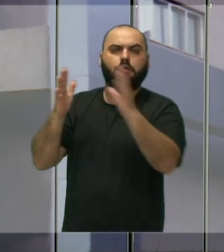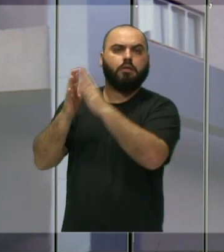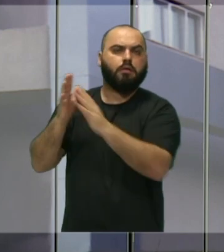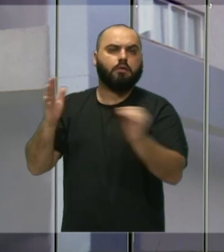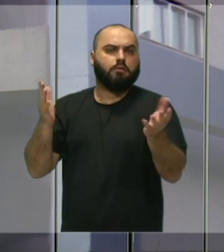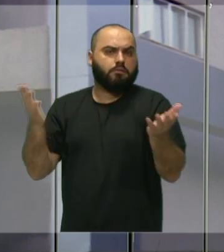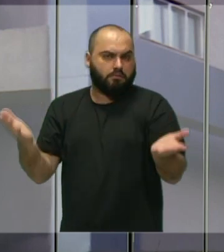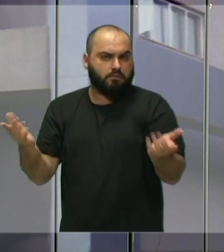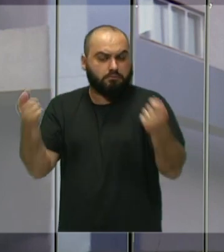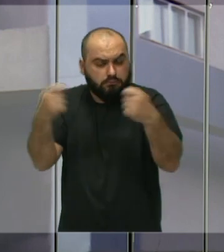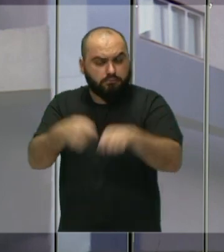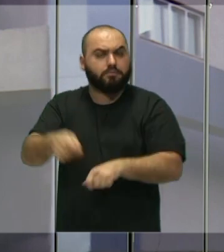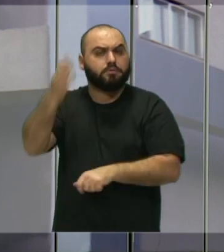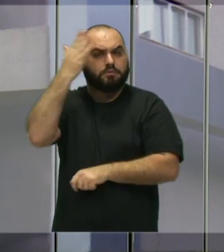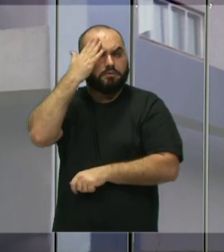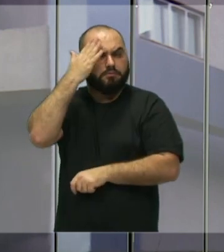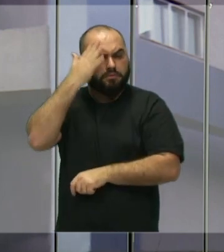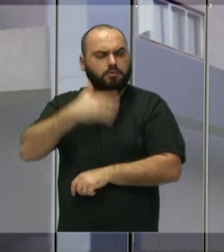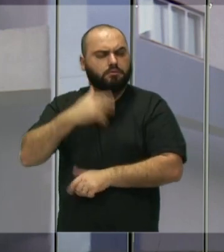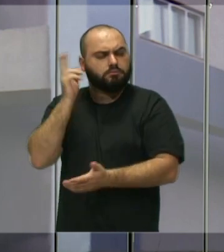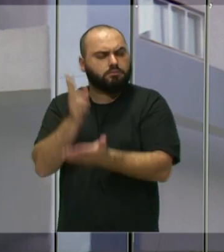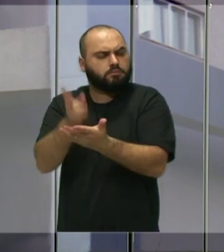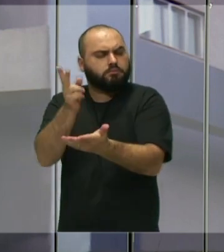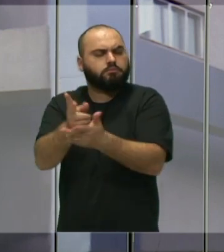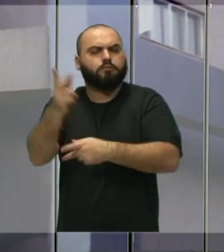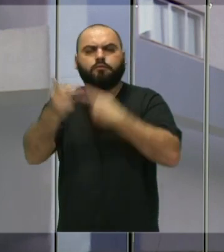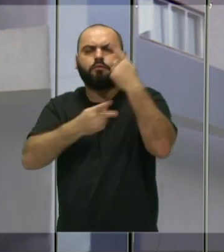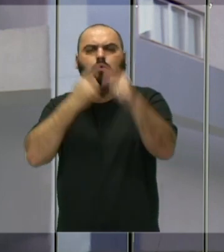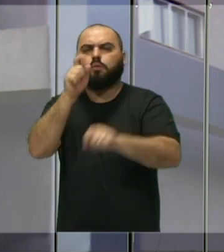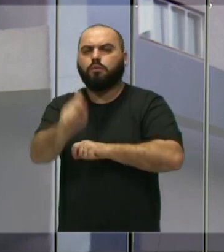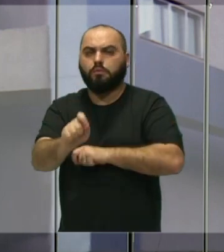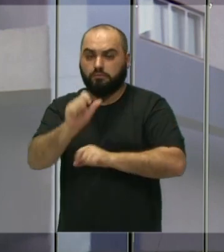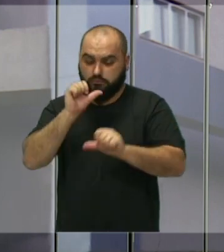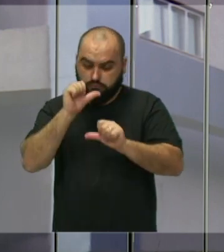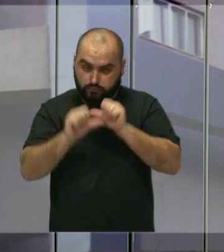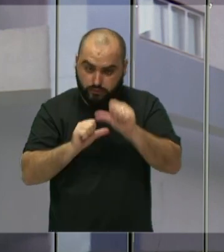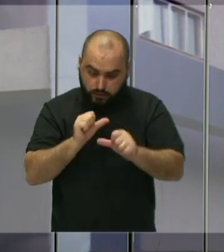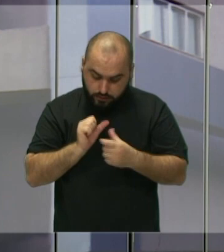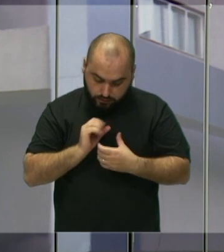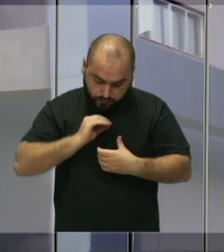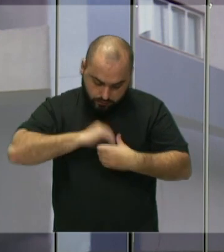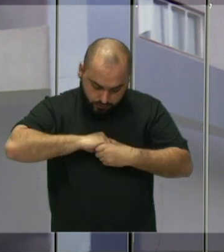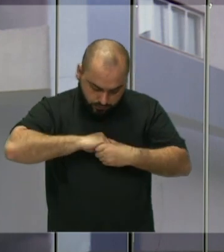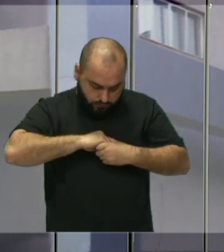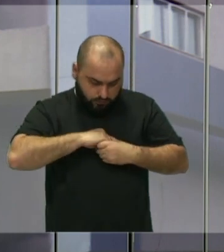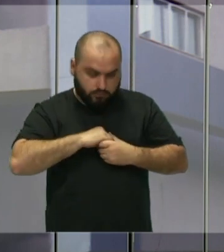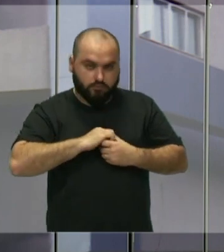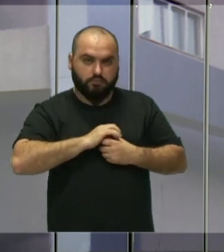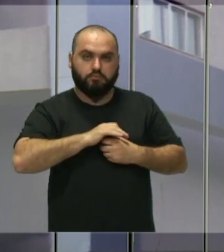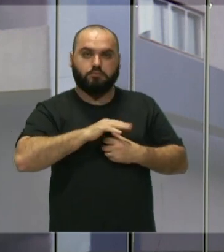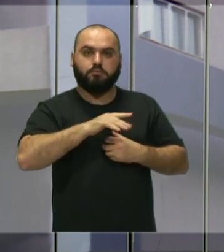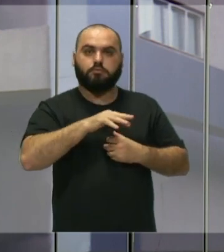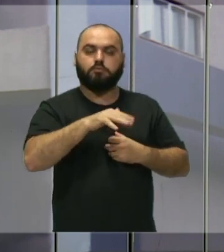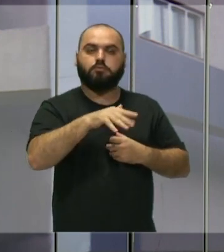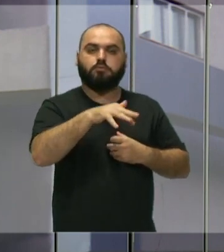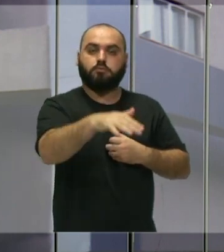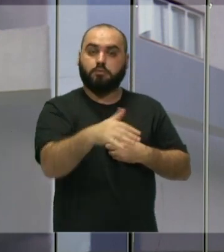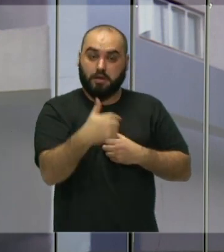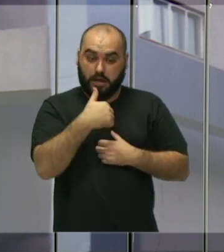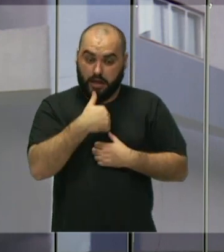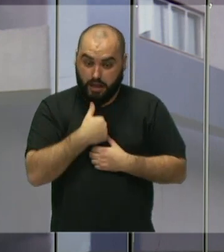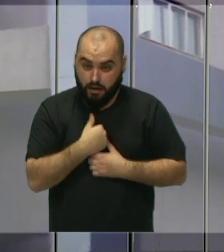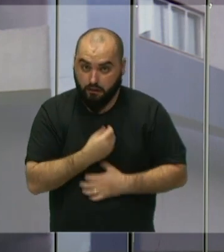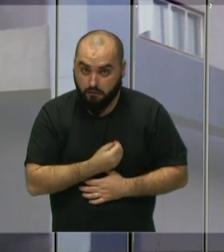que nós precisamos, eu sempre digo, a mudança ela vai começando de dentro para fora. Eu estou neste momento